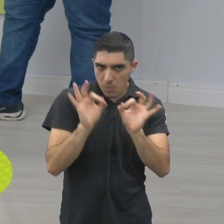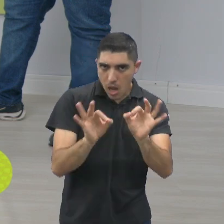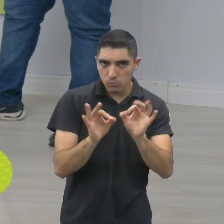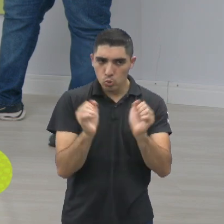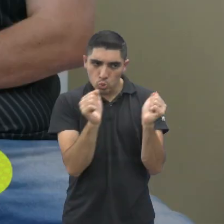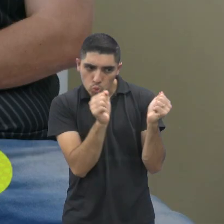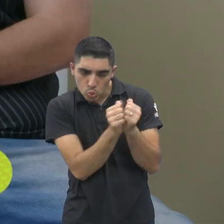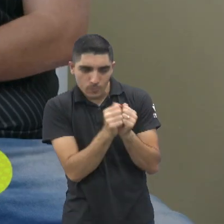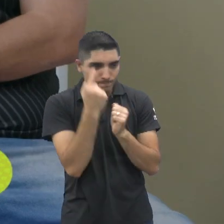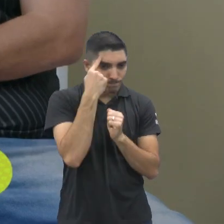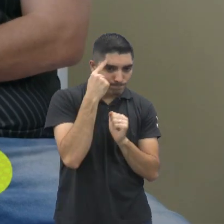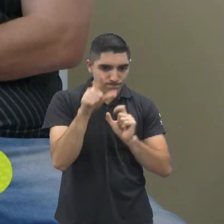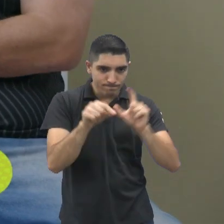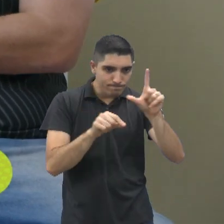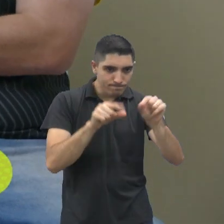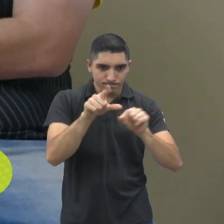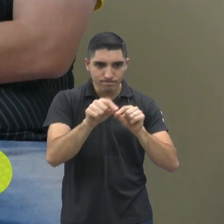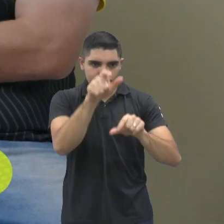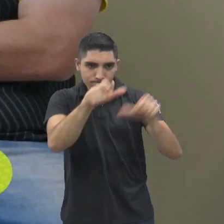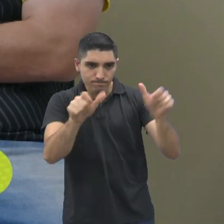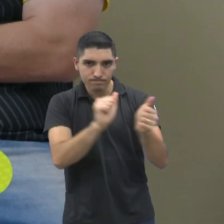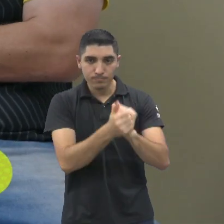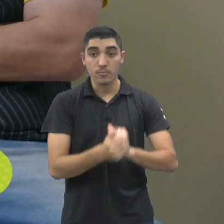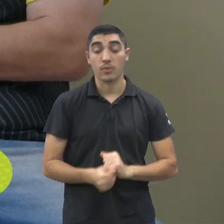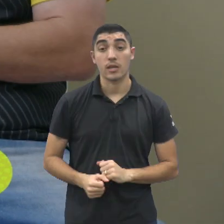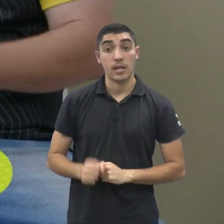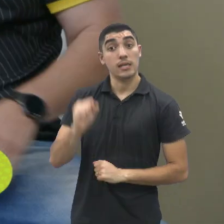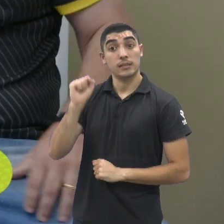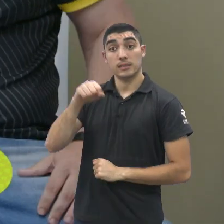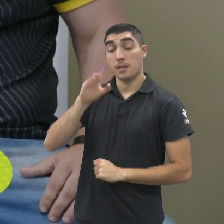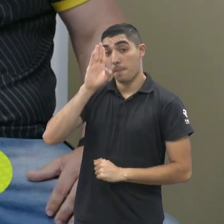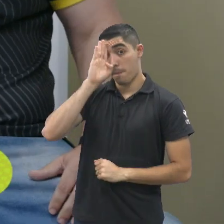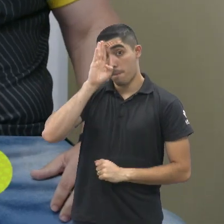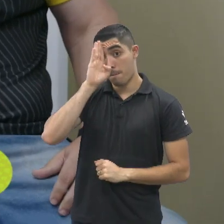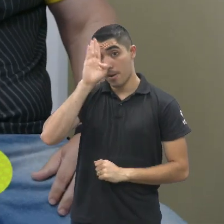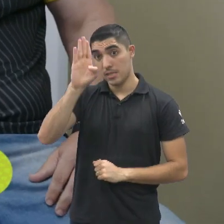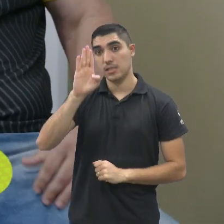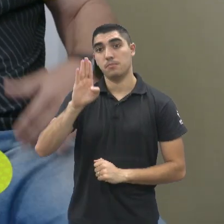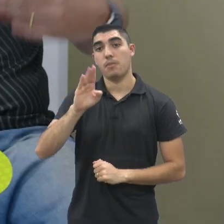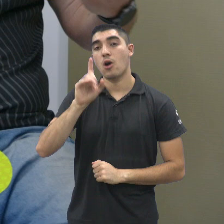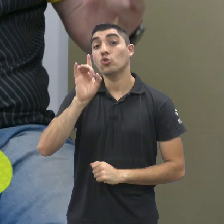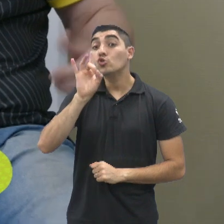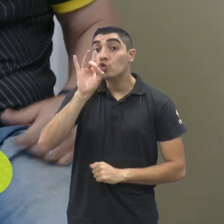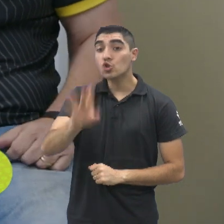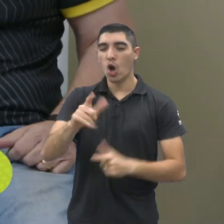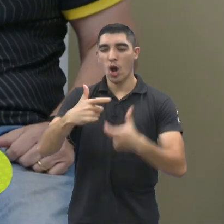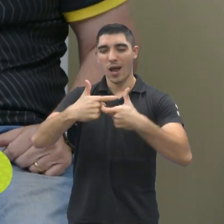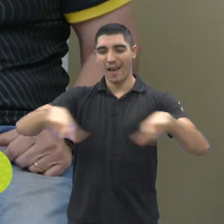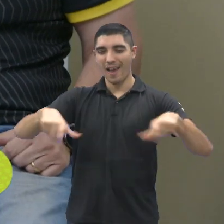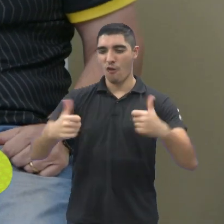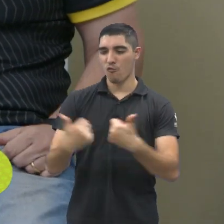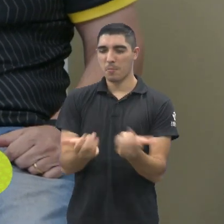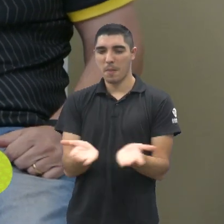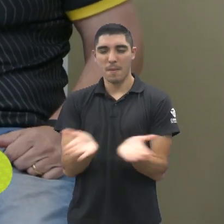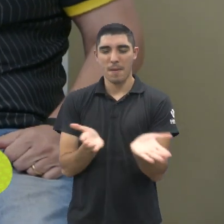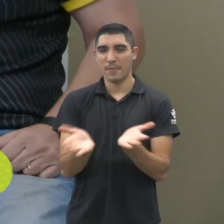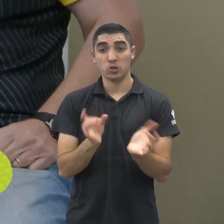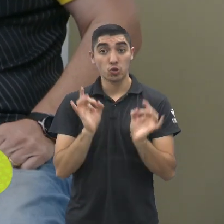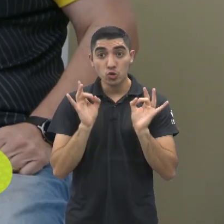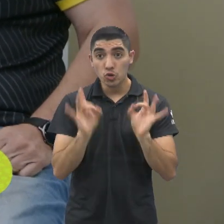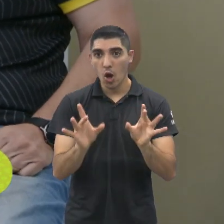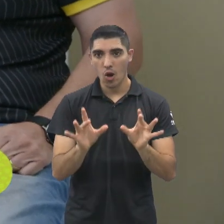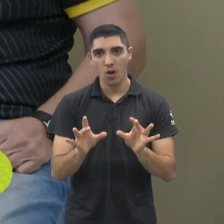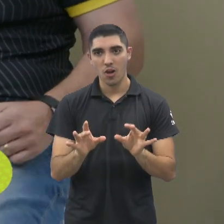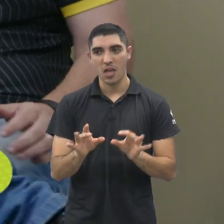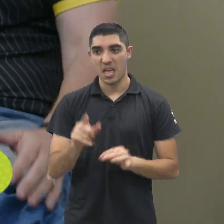elenco? Principalmente o extracampo. Principalmente, não adianta, vocês me perguntaram aqui fora do ar como é que você ia trazer jogadores